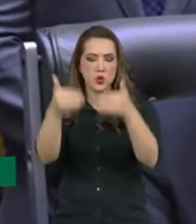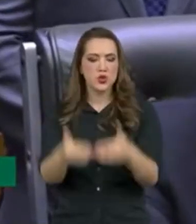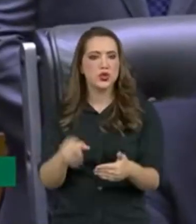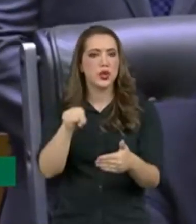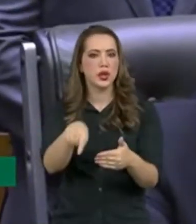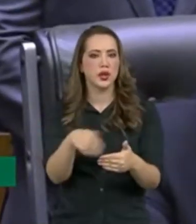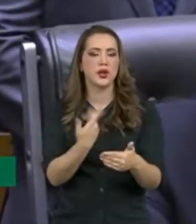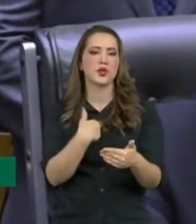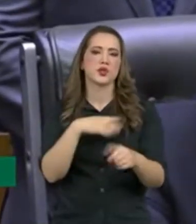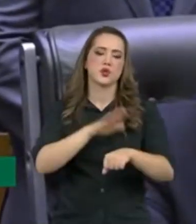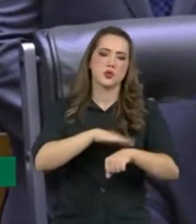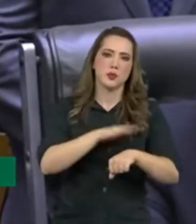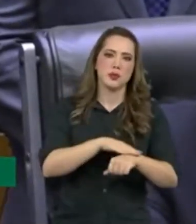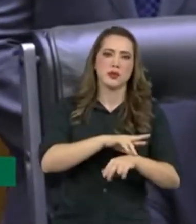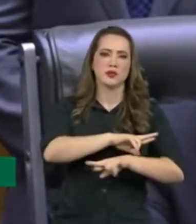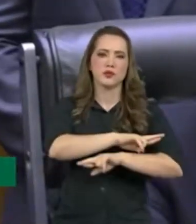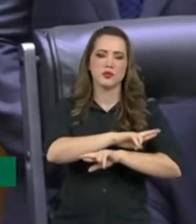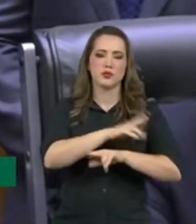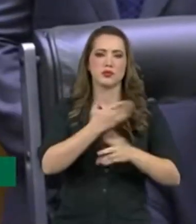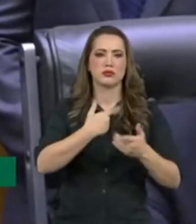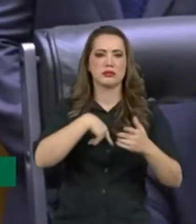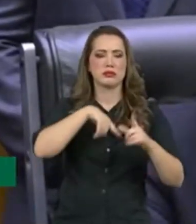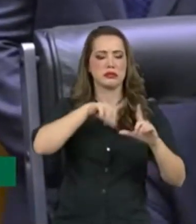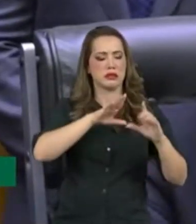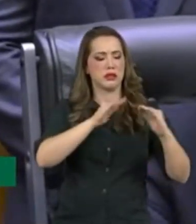distorciam a harmonia dos poderes.